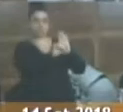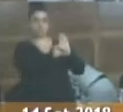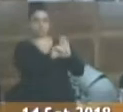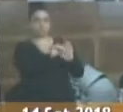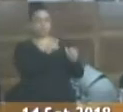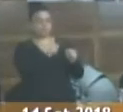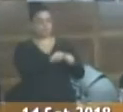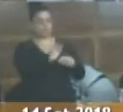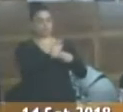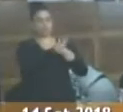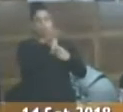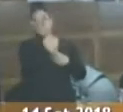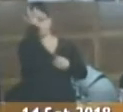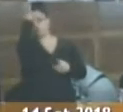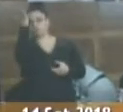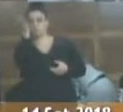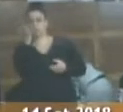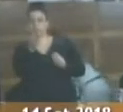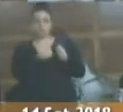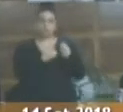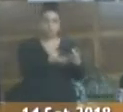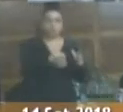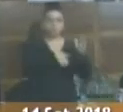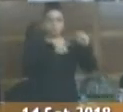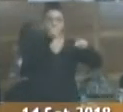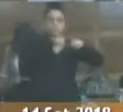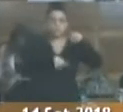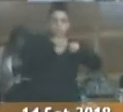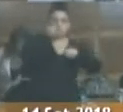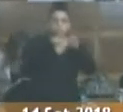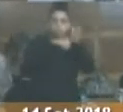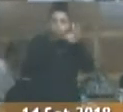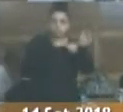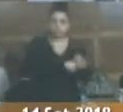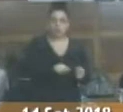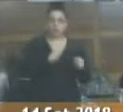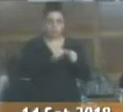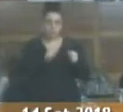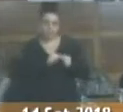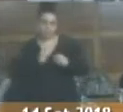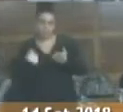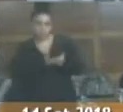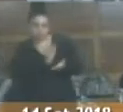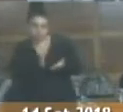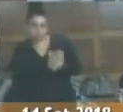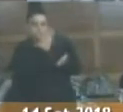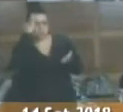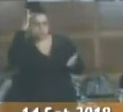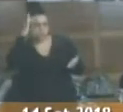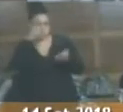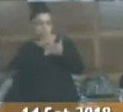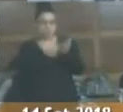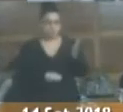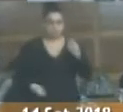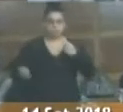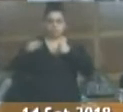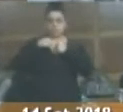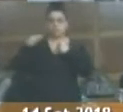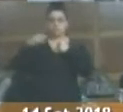de facilidade para que eles pudessem fazer suas monografias, suas teses de mestrado e